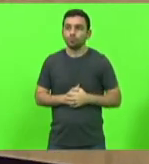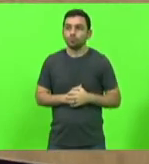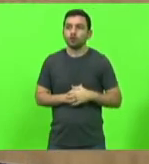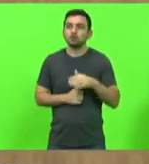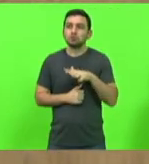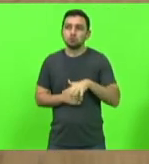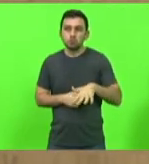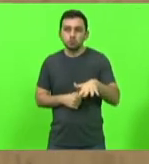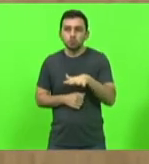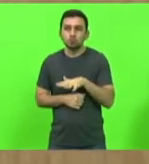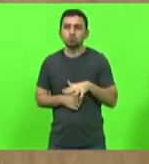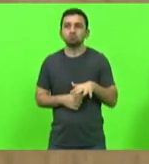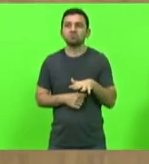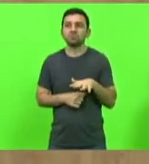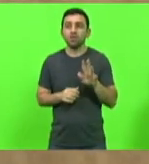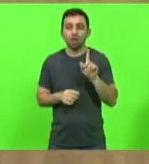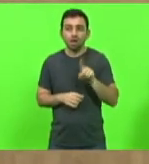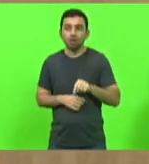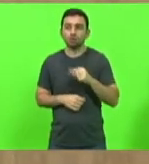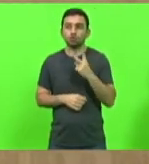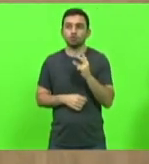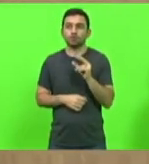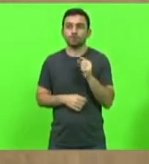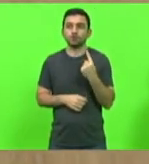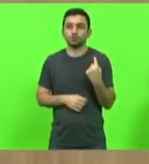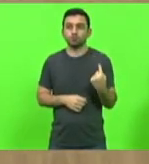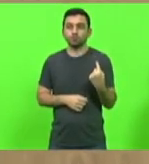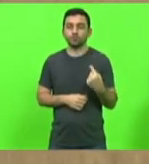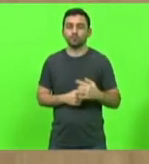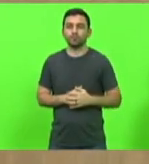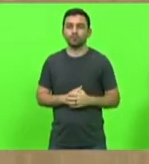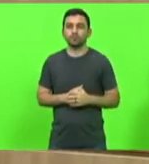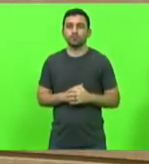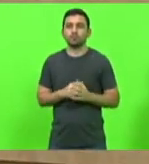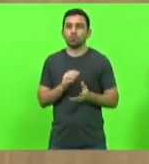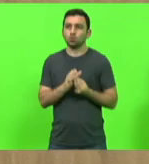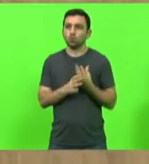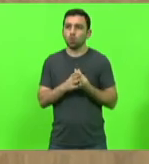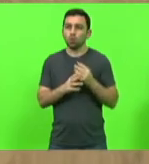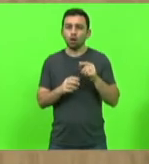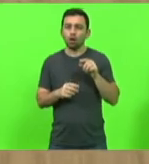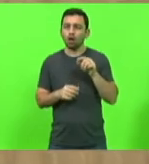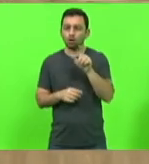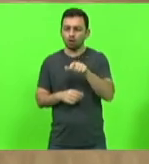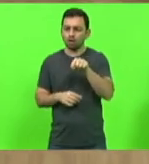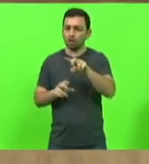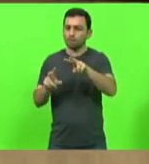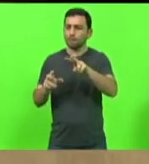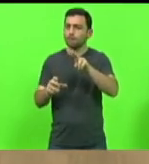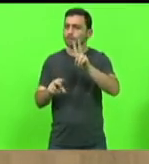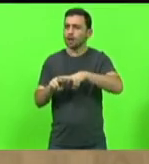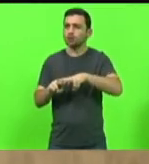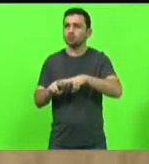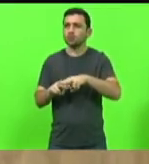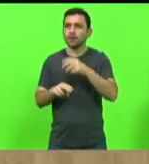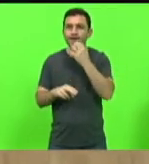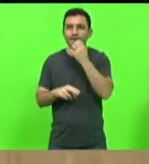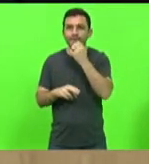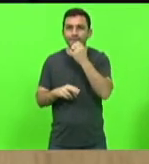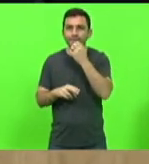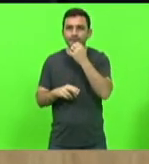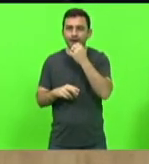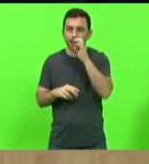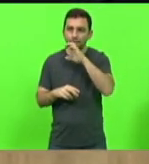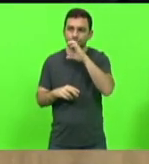coincidentemente, são todas de 2021. Produtor é preso em feira. Só para eu ler rapidinho a